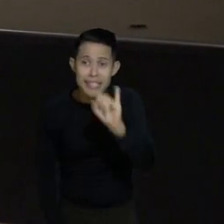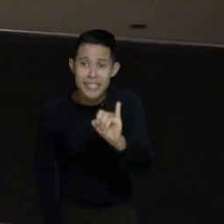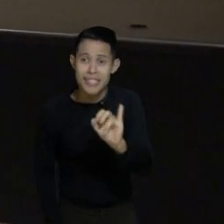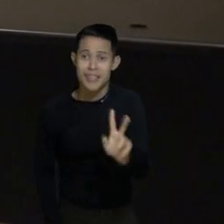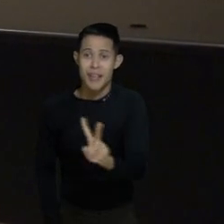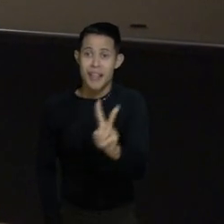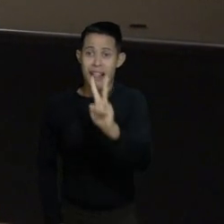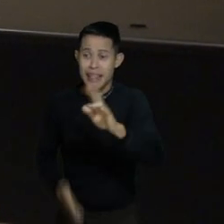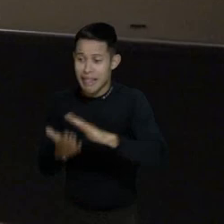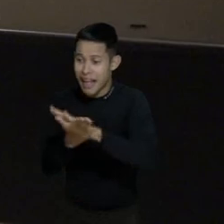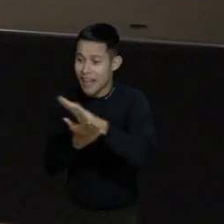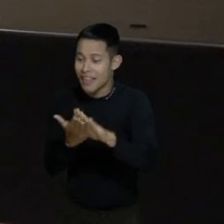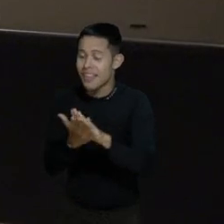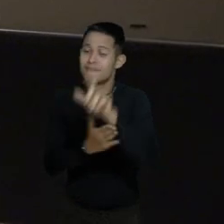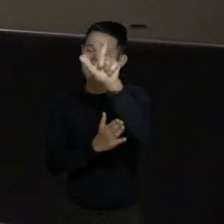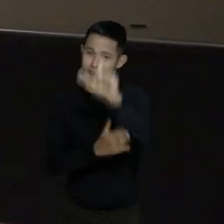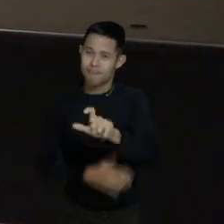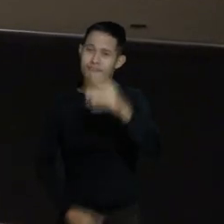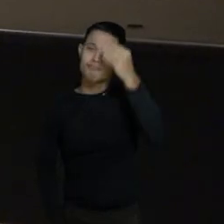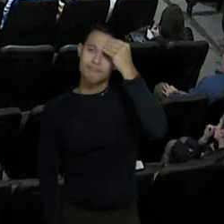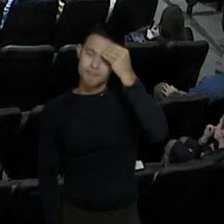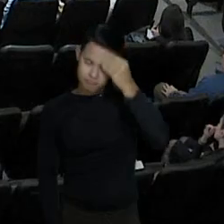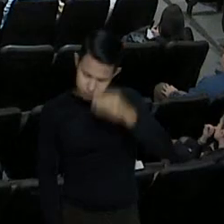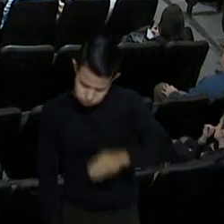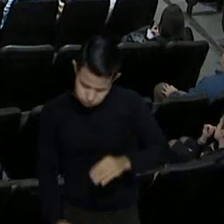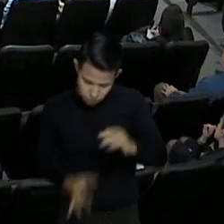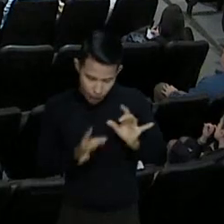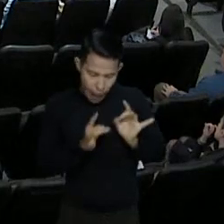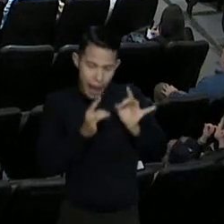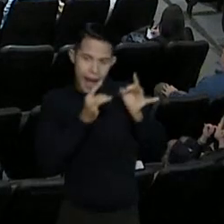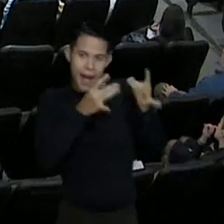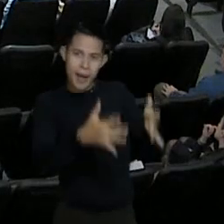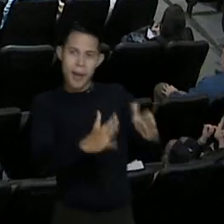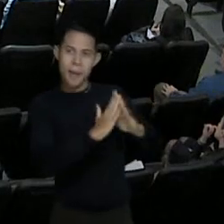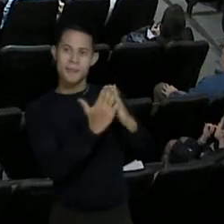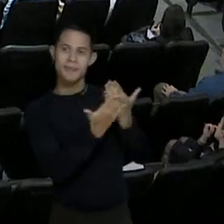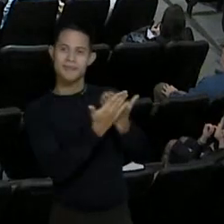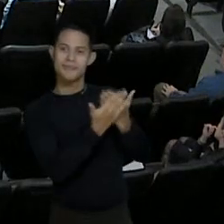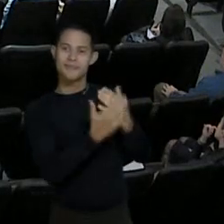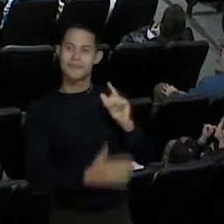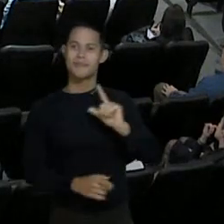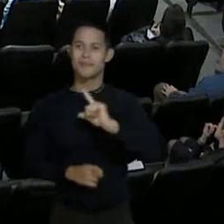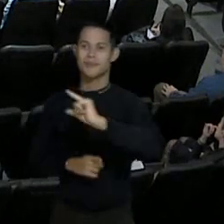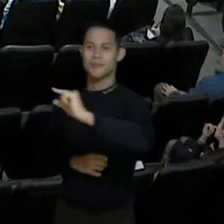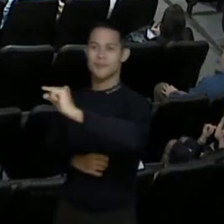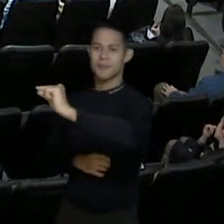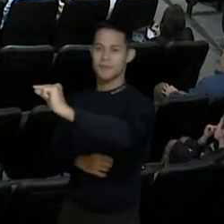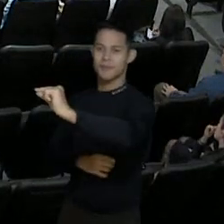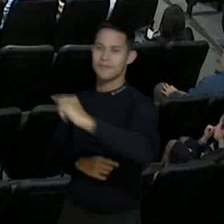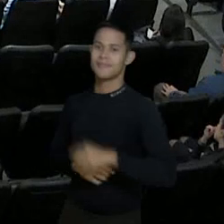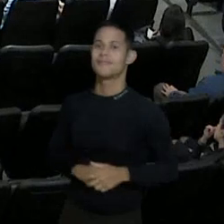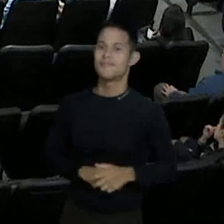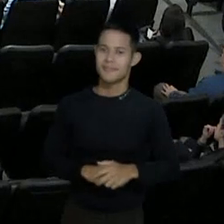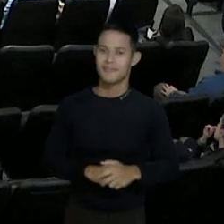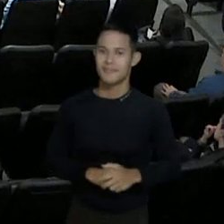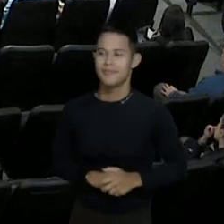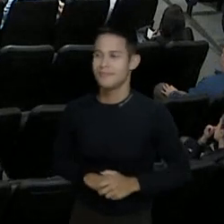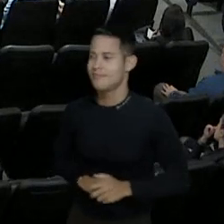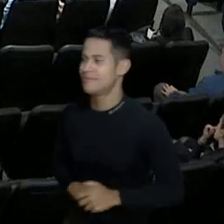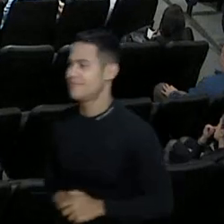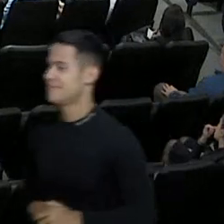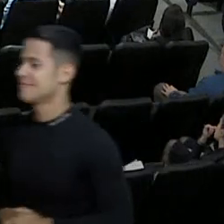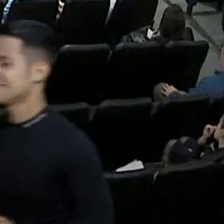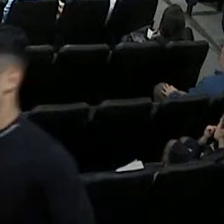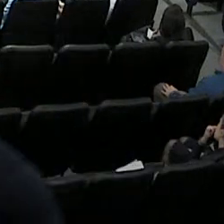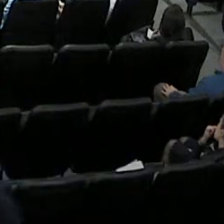esse aluno embora né E aí gente eh eu